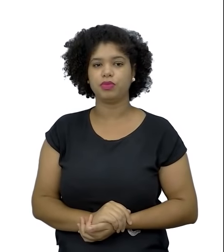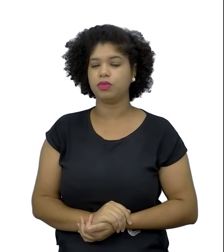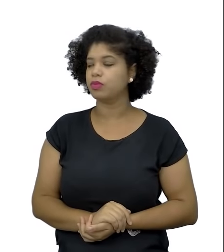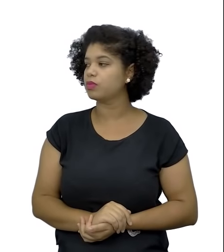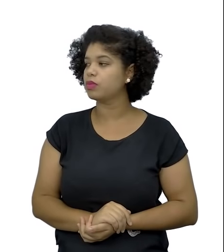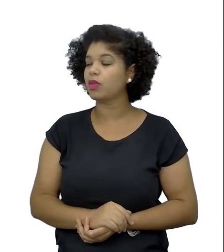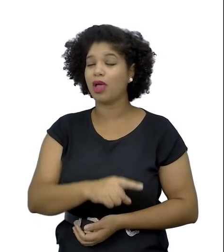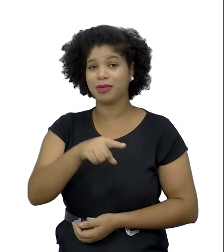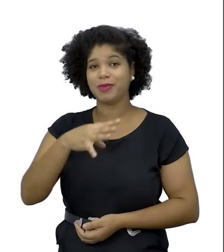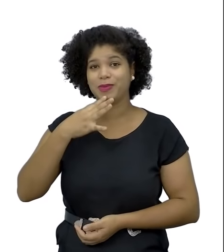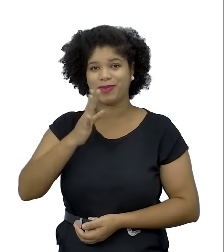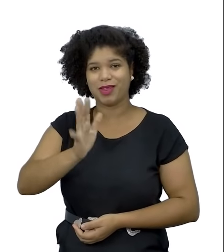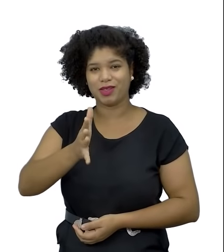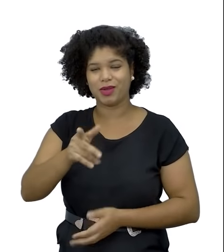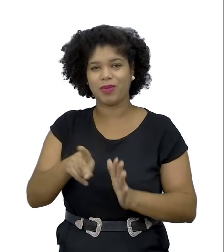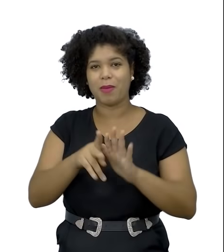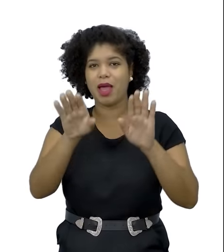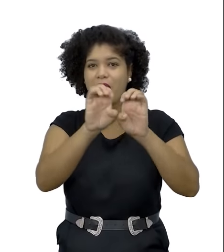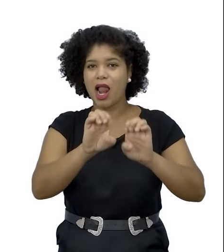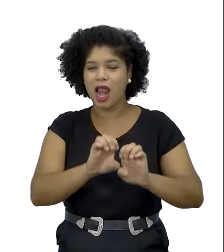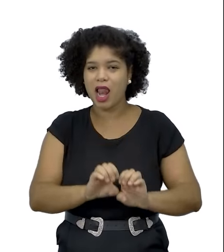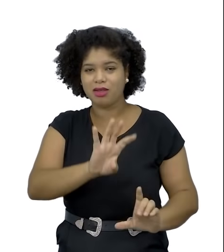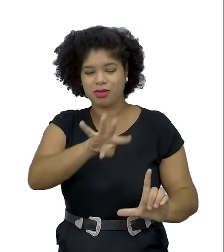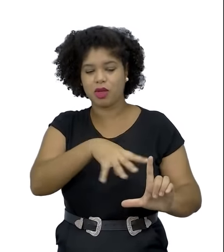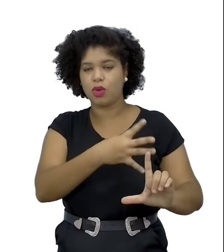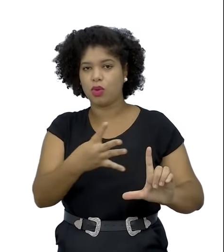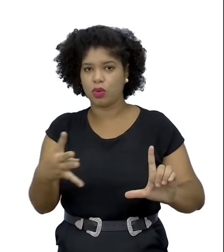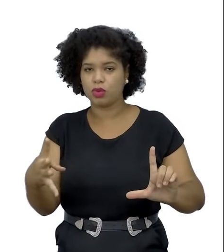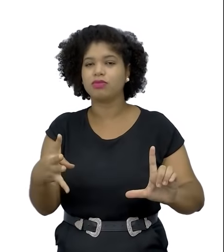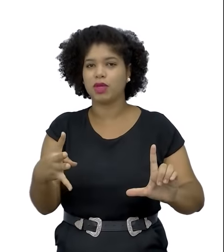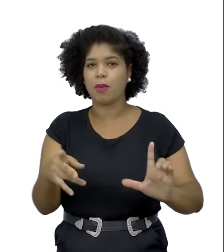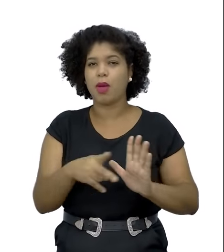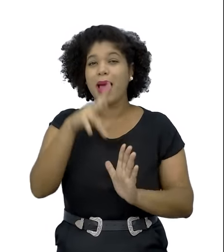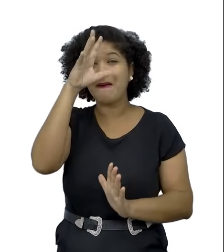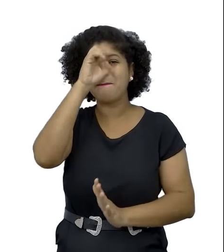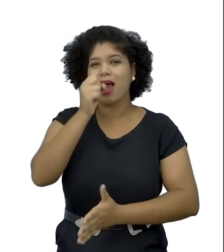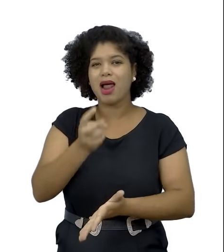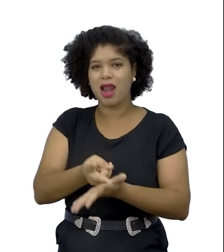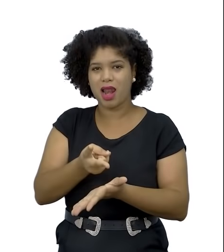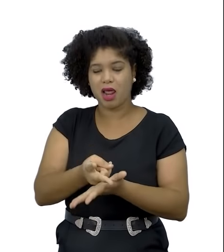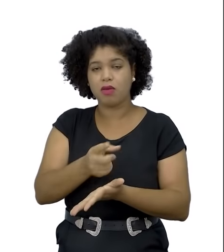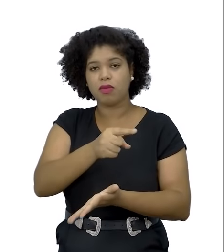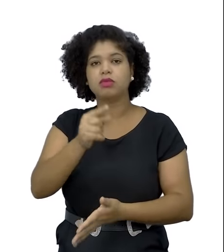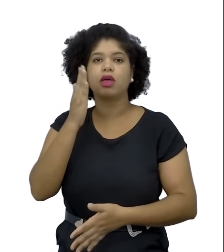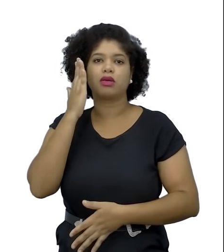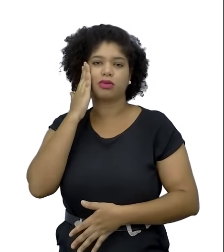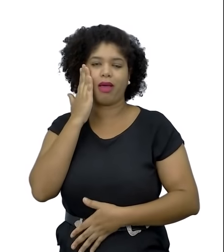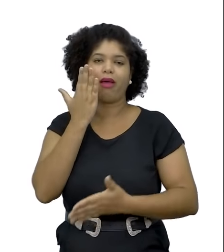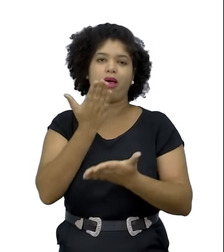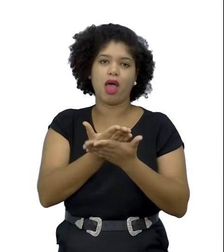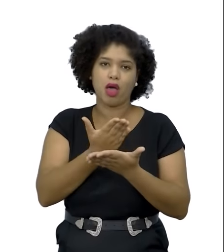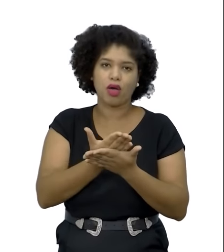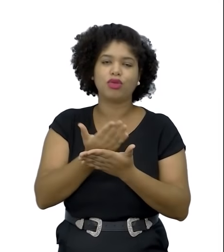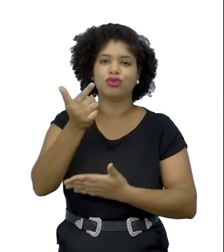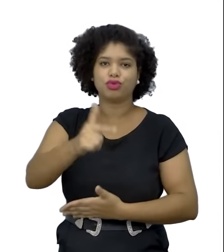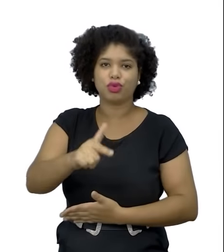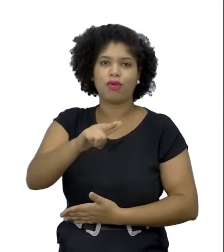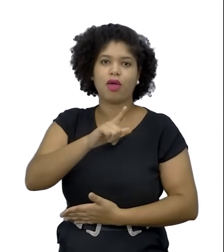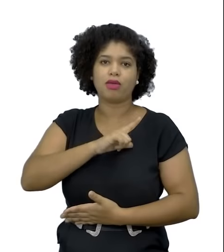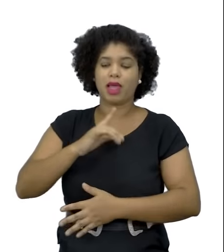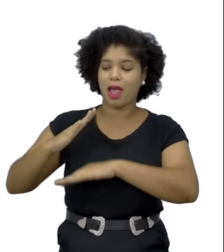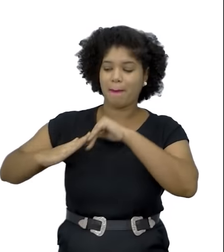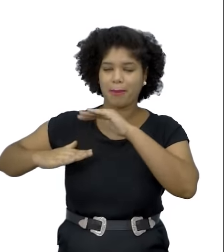Vocês já conhecem a estrutura do material, Aprender Sempre, vocês sabem que em todas as aulas há uma